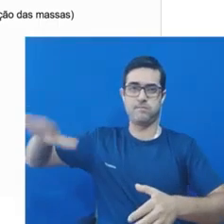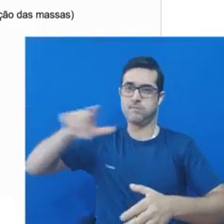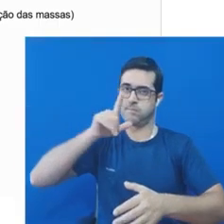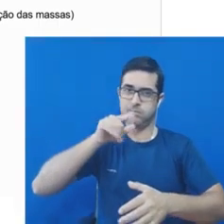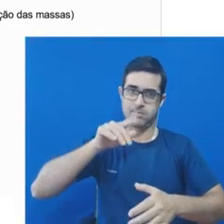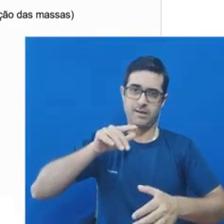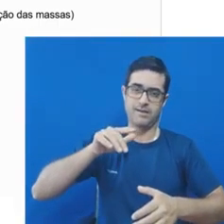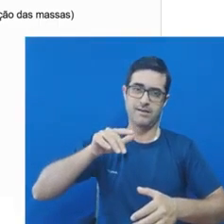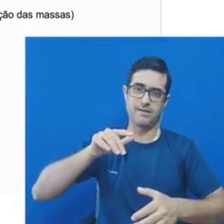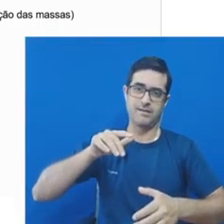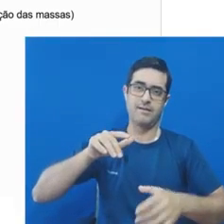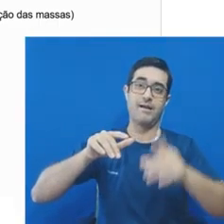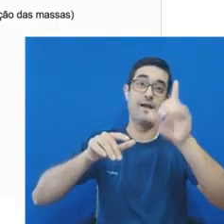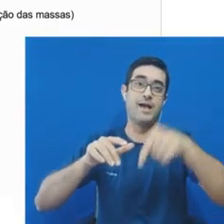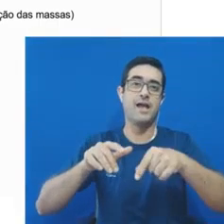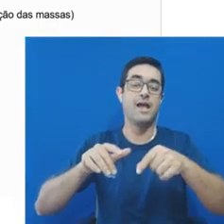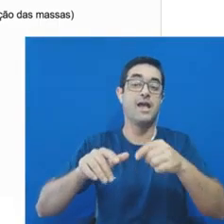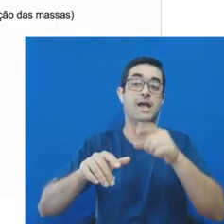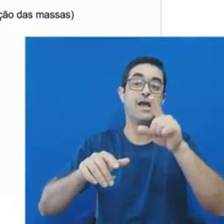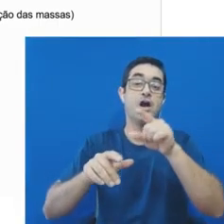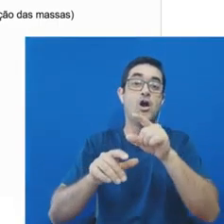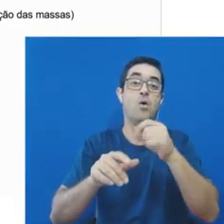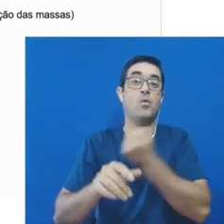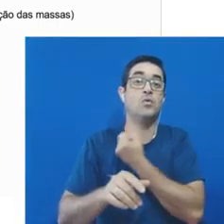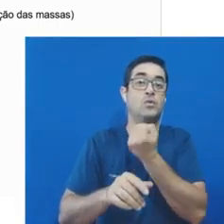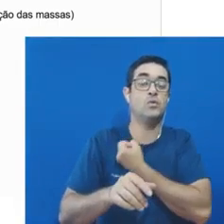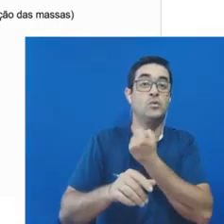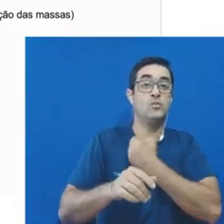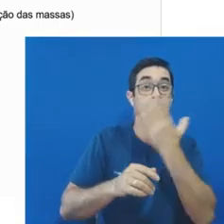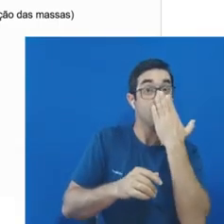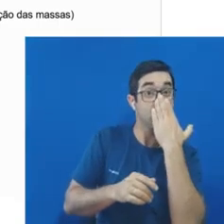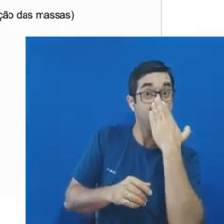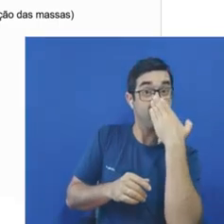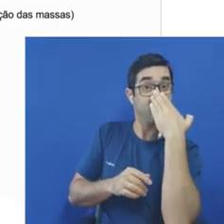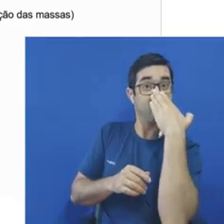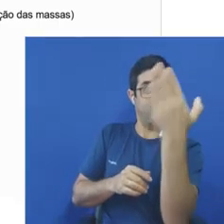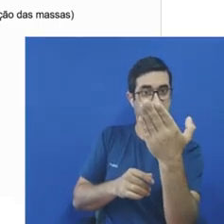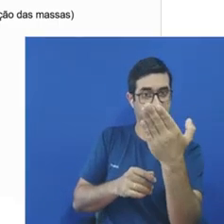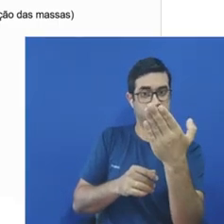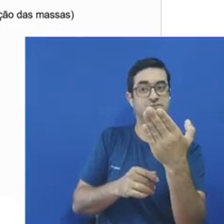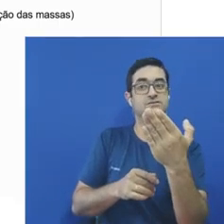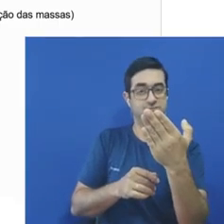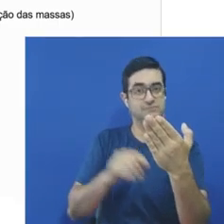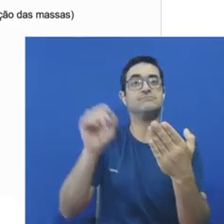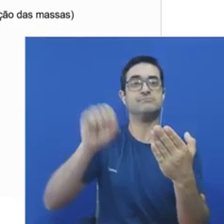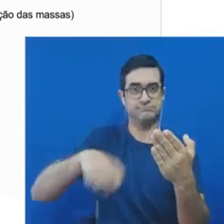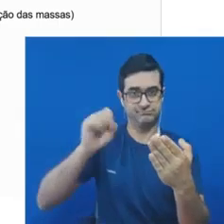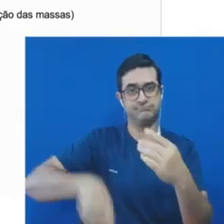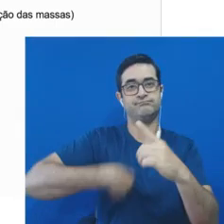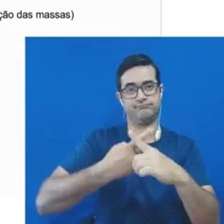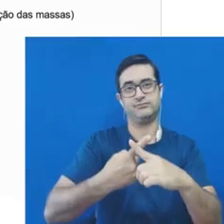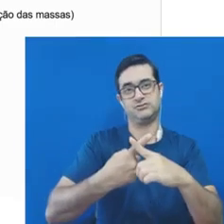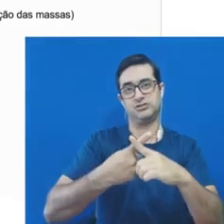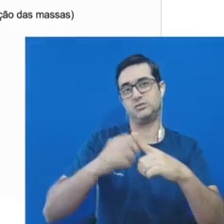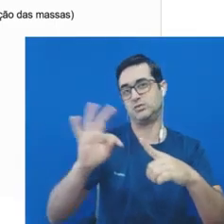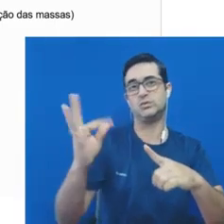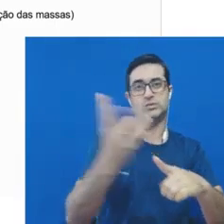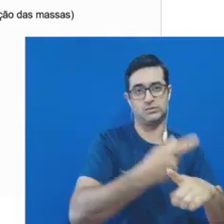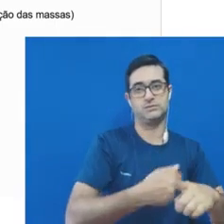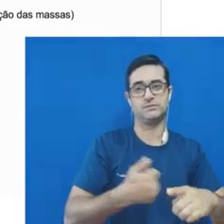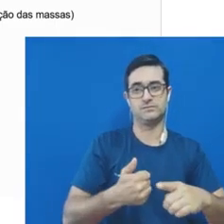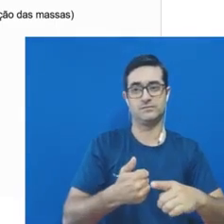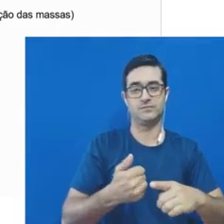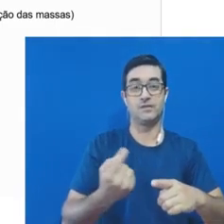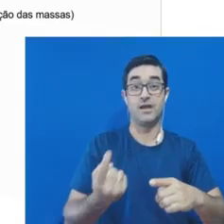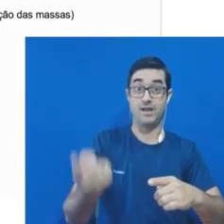frente, que multiplica toda a molécula da água. Eu jamais posso colocar, por exemplo, um 2 aqui. Senão eu